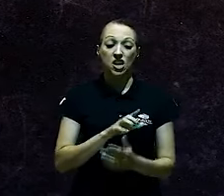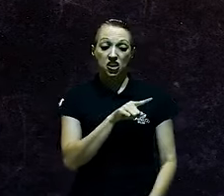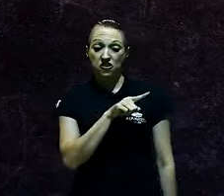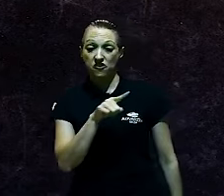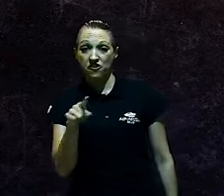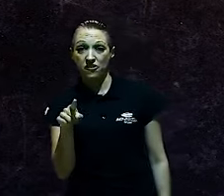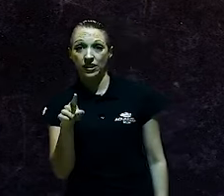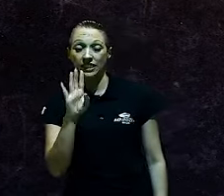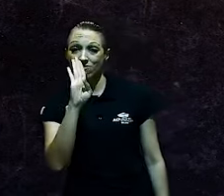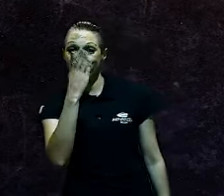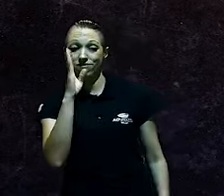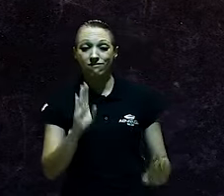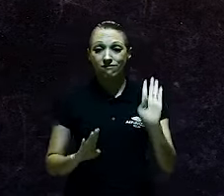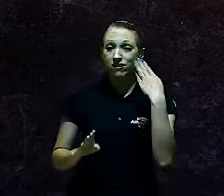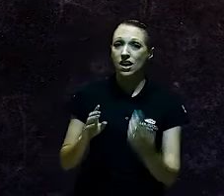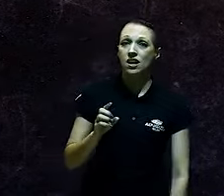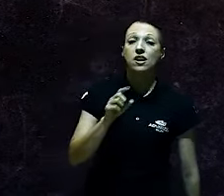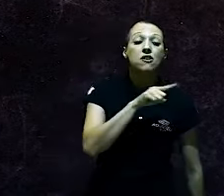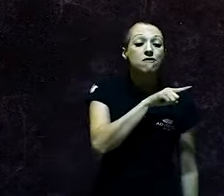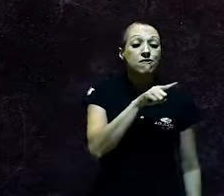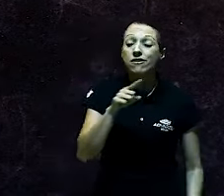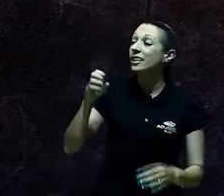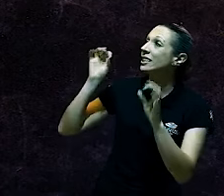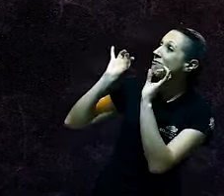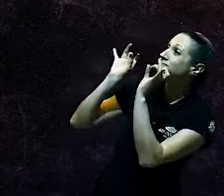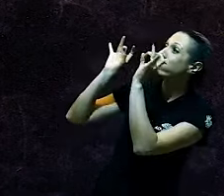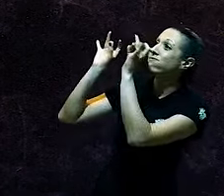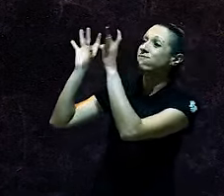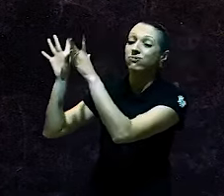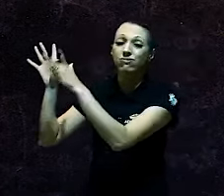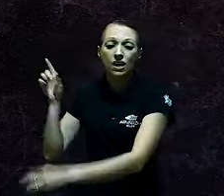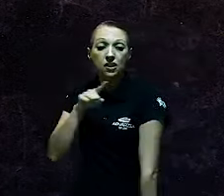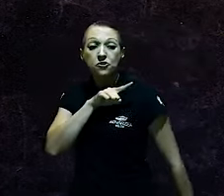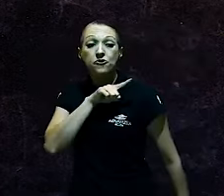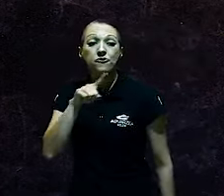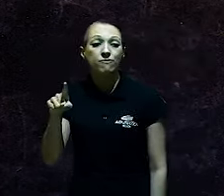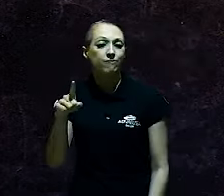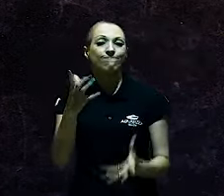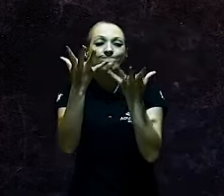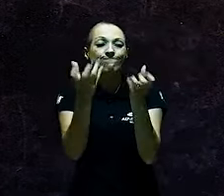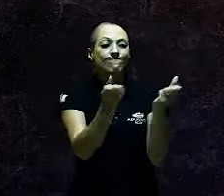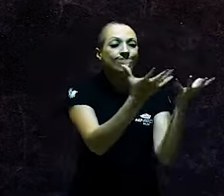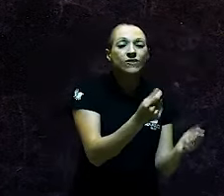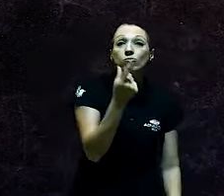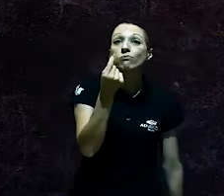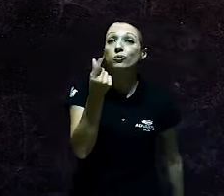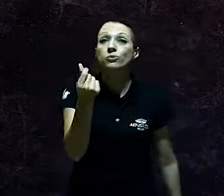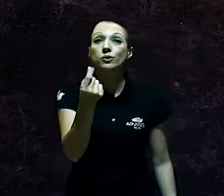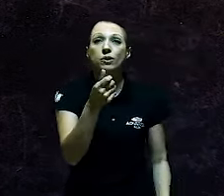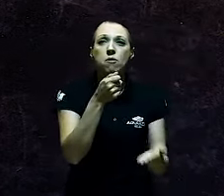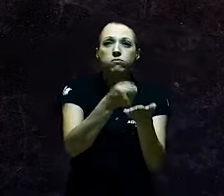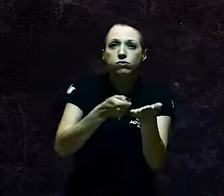abandonou a Deus, você gostou de receber o pagamento de prostituta em todas as eiras de